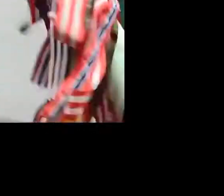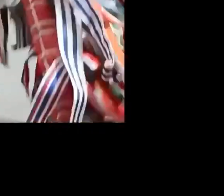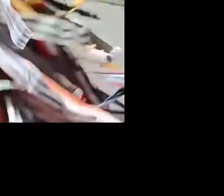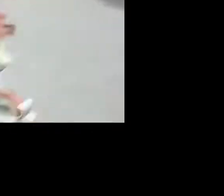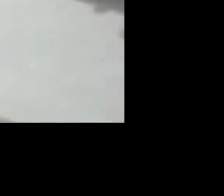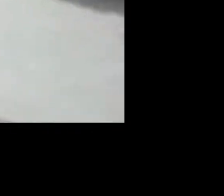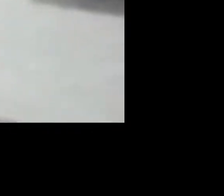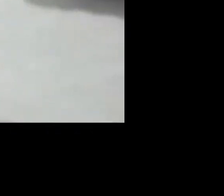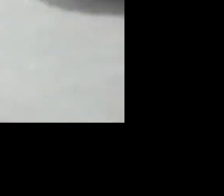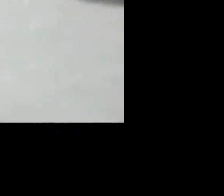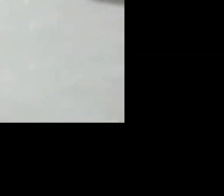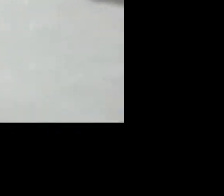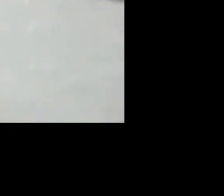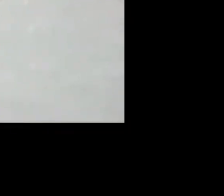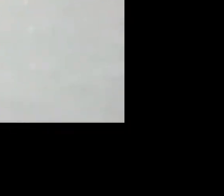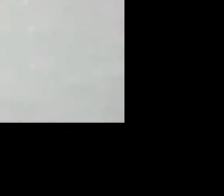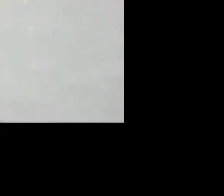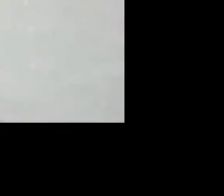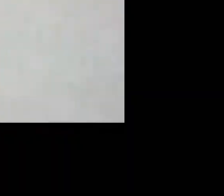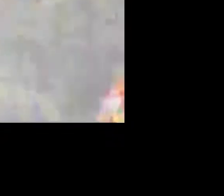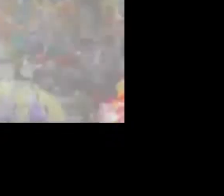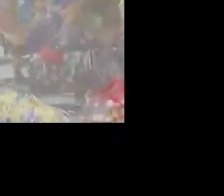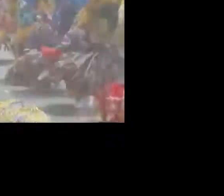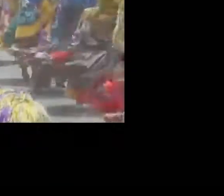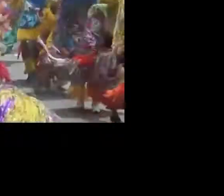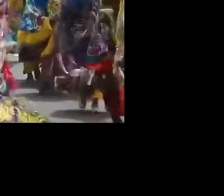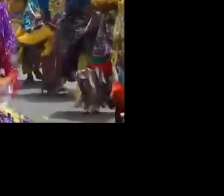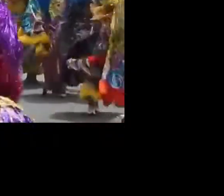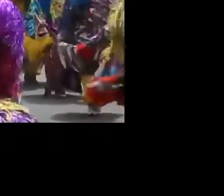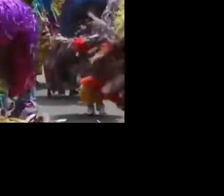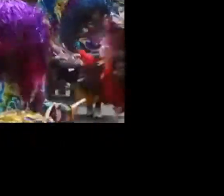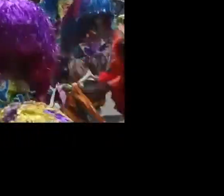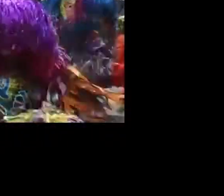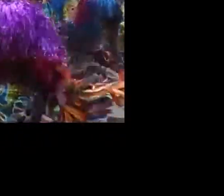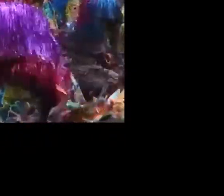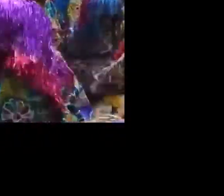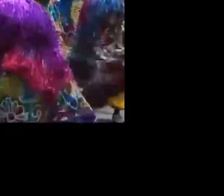Na bexiga eu sou o tal.